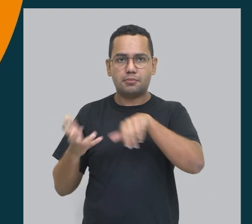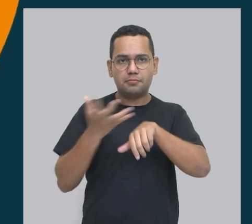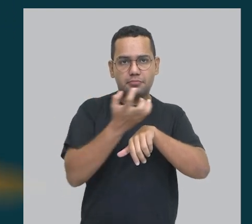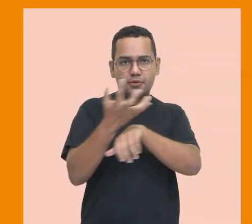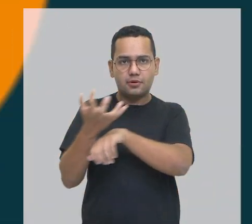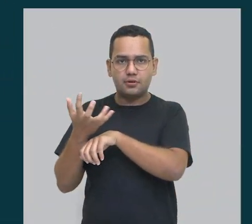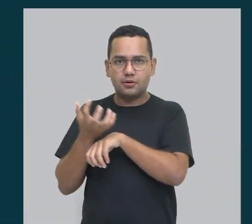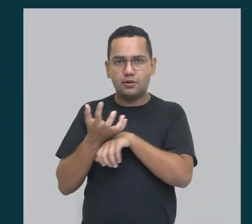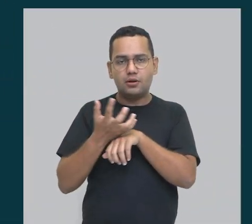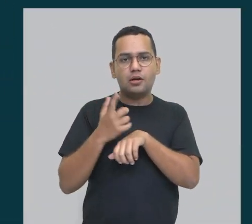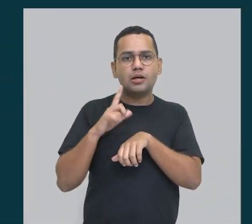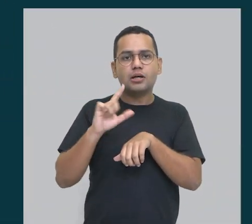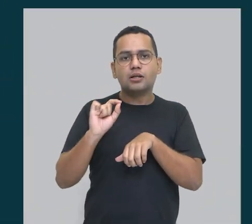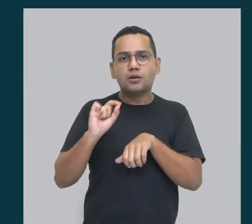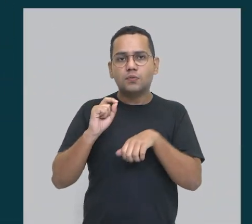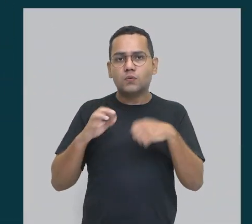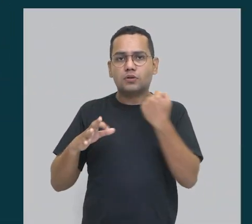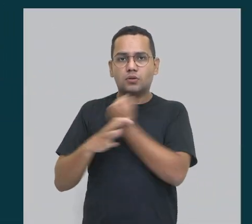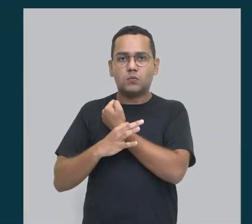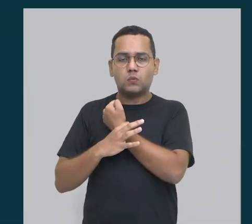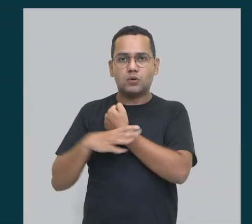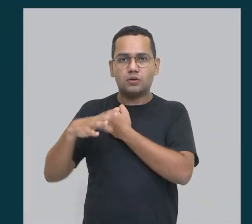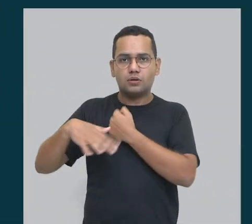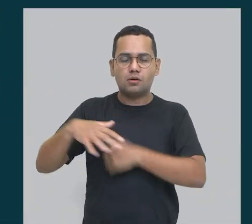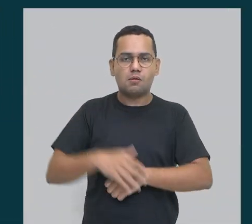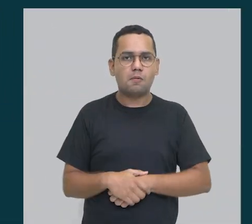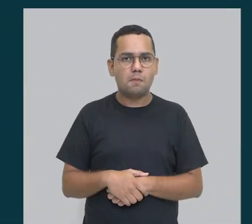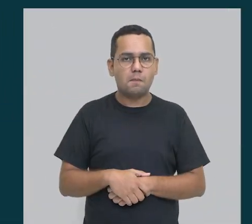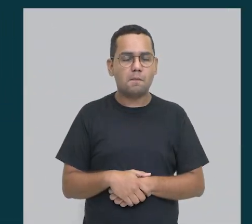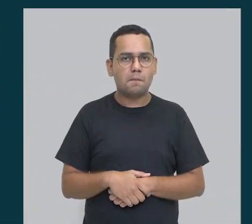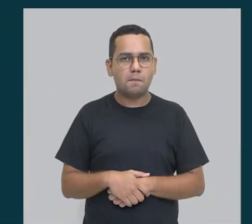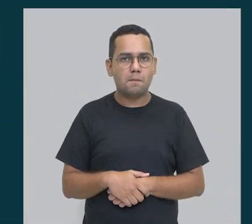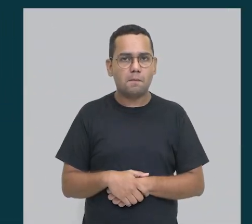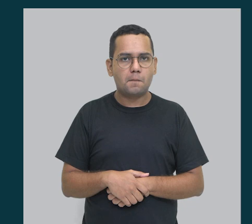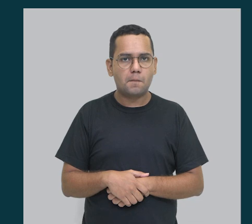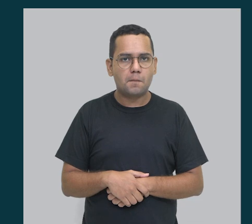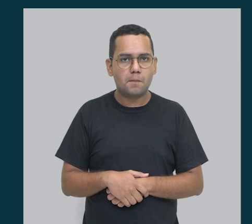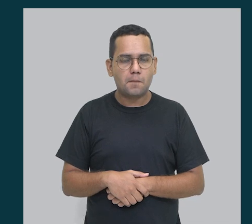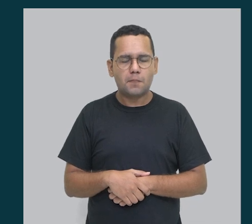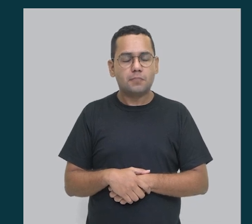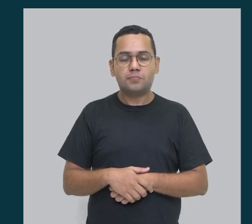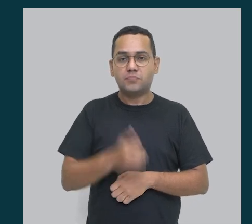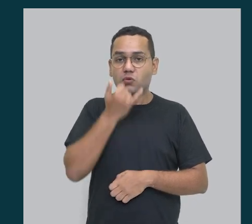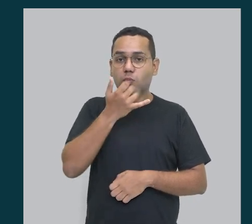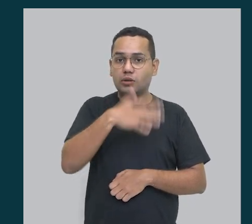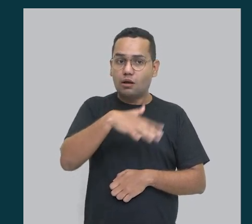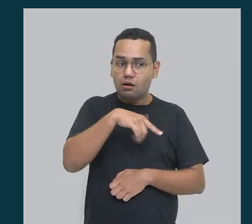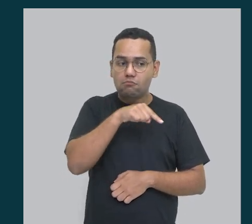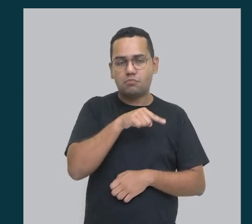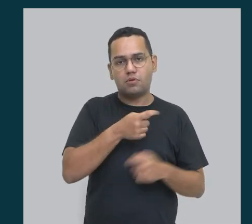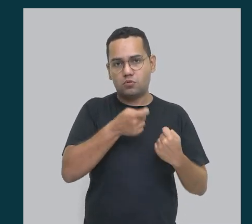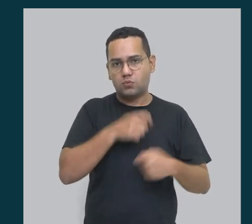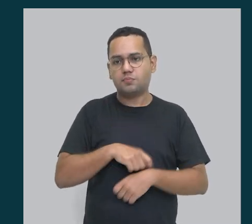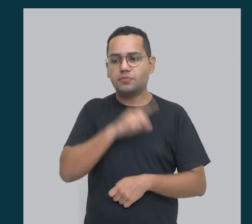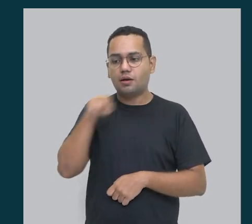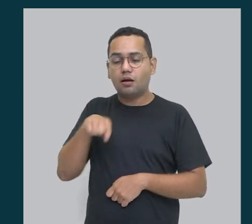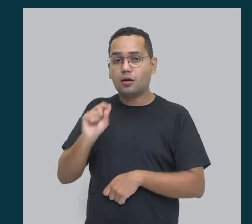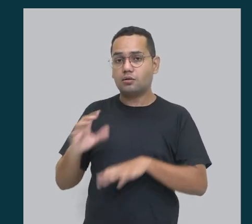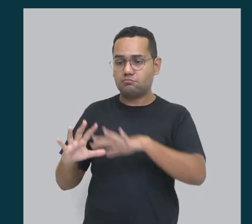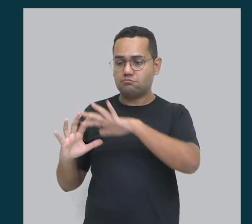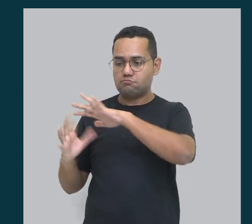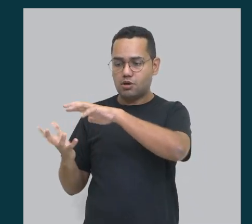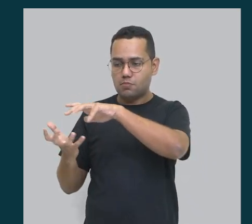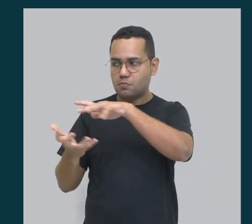gravitacional, que é a força que mantém tudo preso aqui ao planeta. As estrelas também têm força gravitacional, só